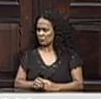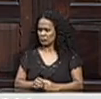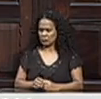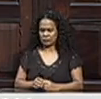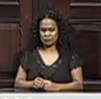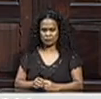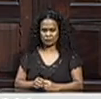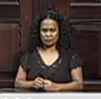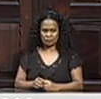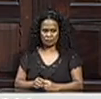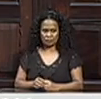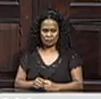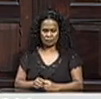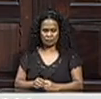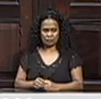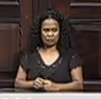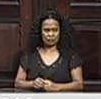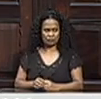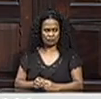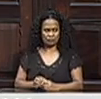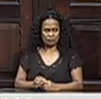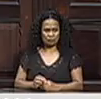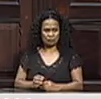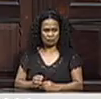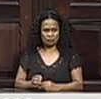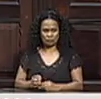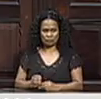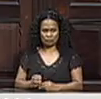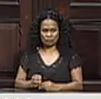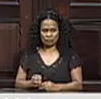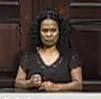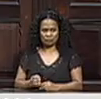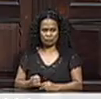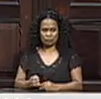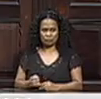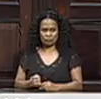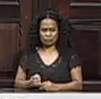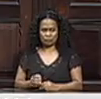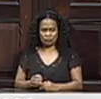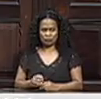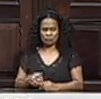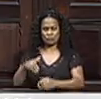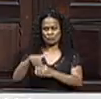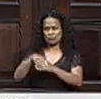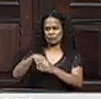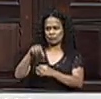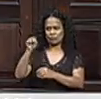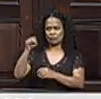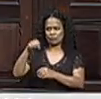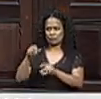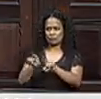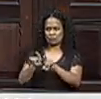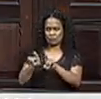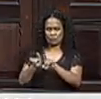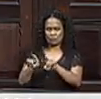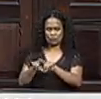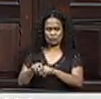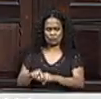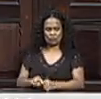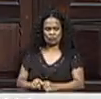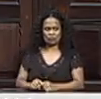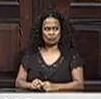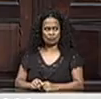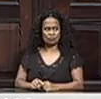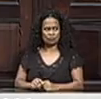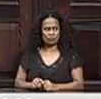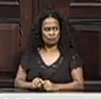Excelência. Zaqueu Teixeira, pela Comissão de Cultura. Favorável ao substitutivo da CCJ, ressalvado destaque, já